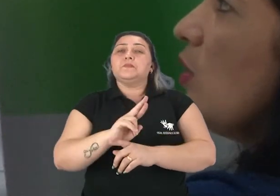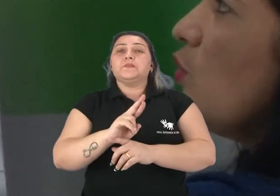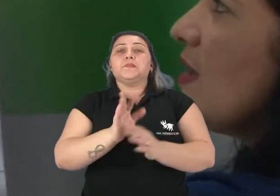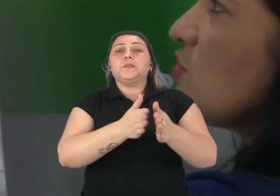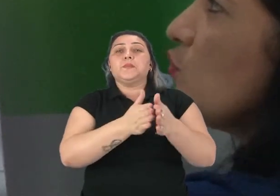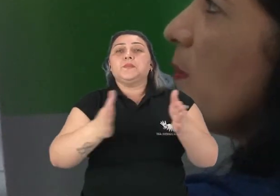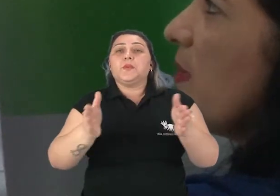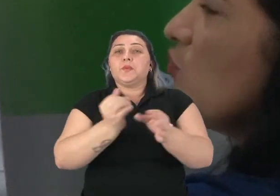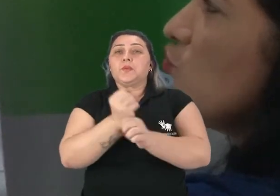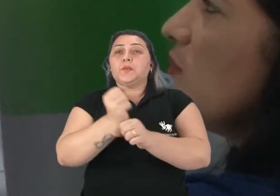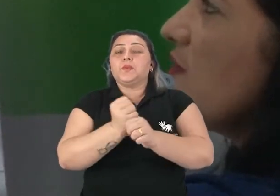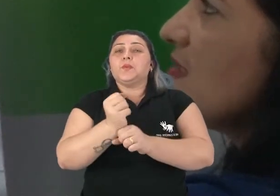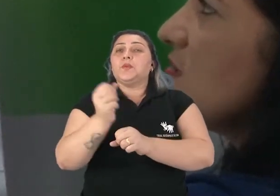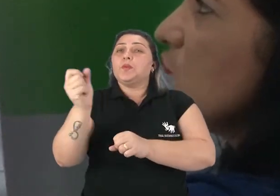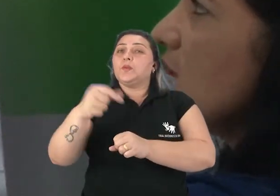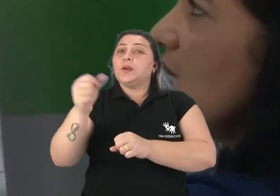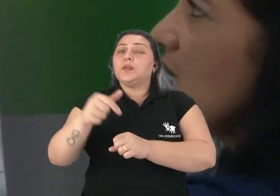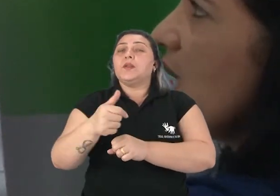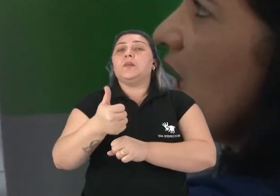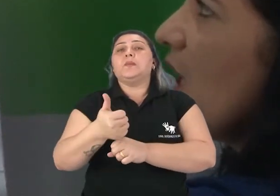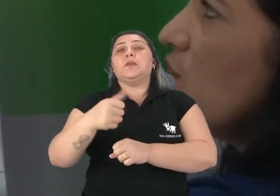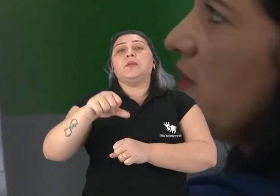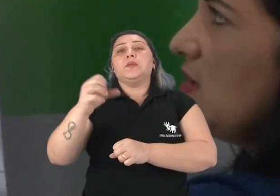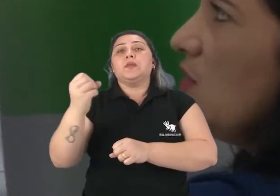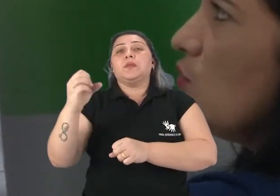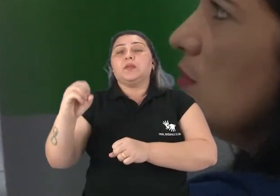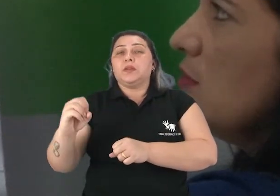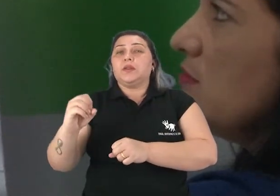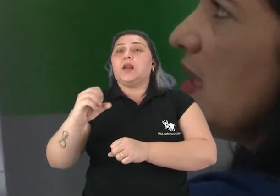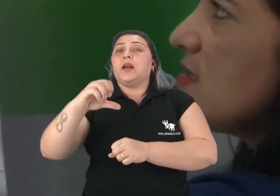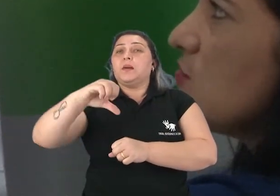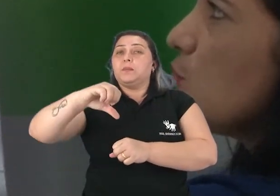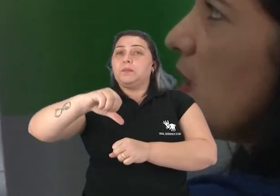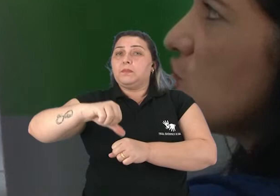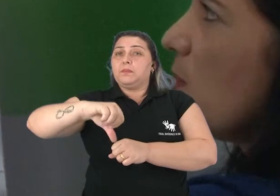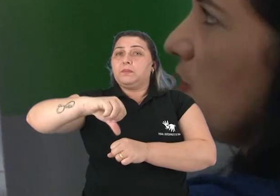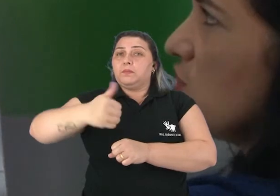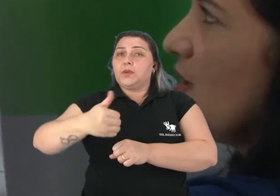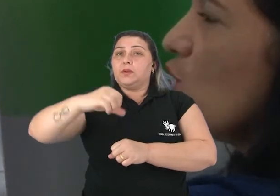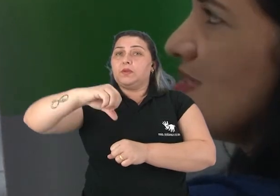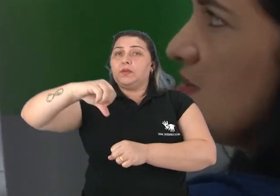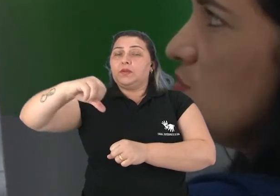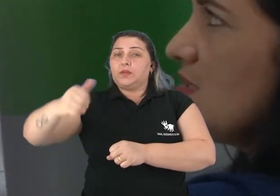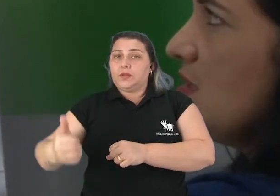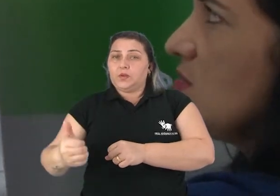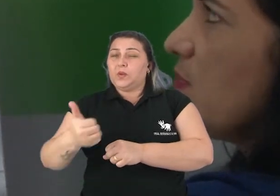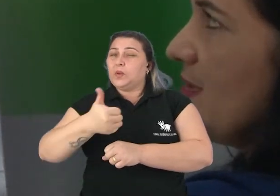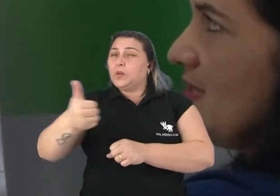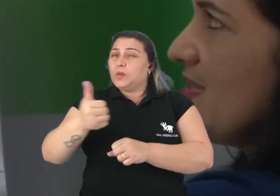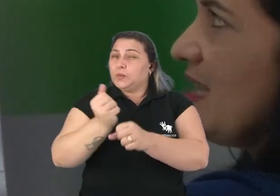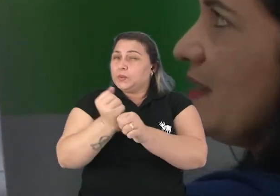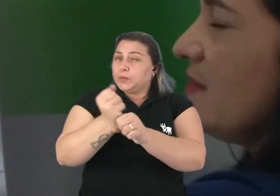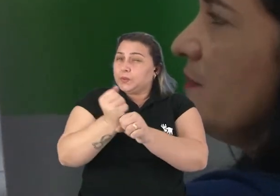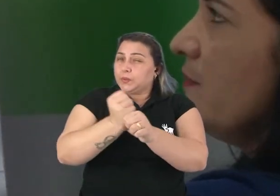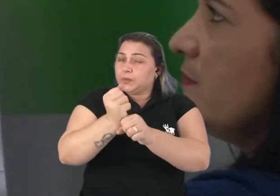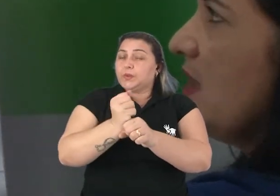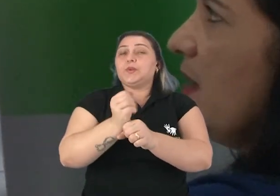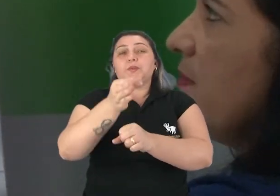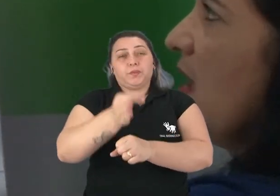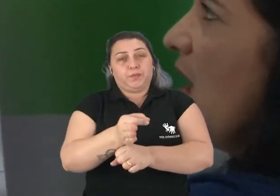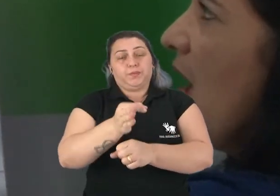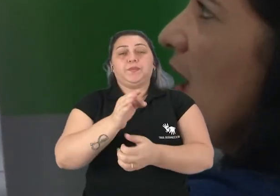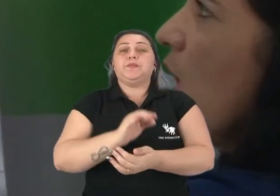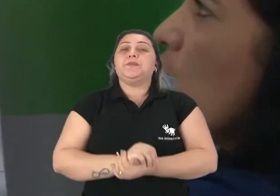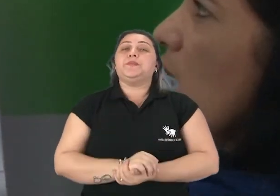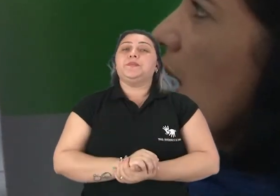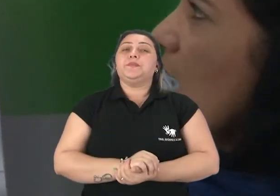período. O azul é o período de 1980 a 91, 10 anos praticamente, né? 11 anos para ser exato,